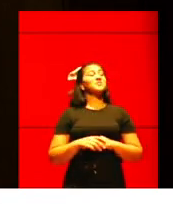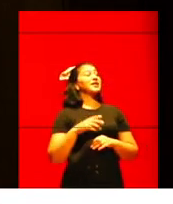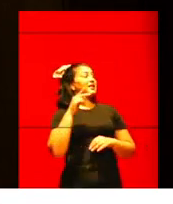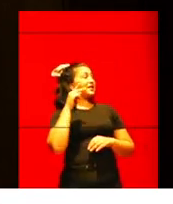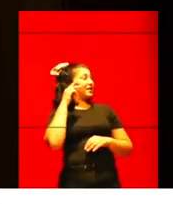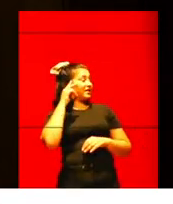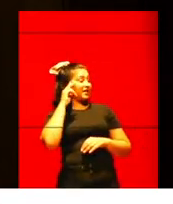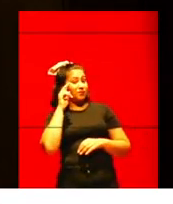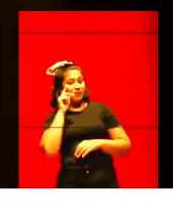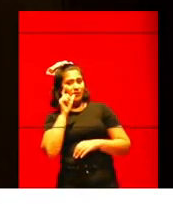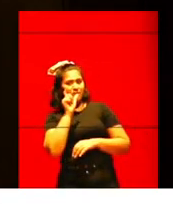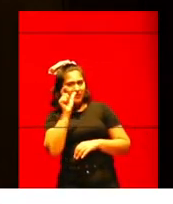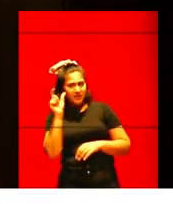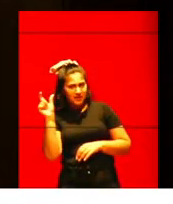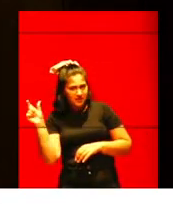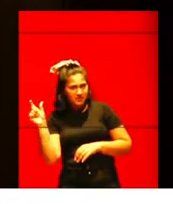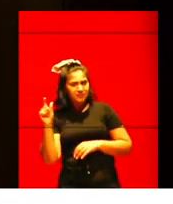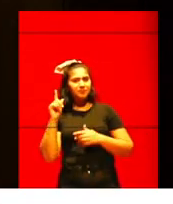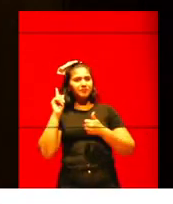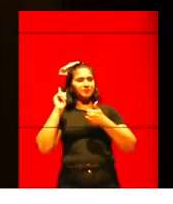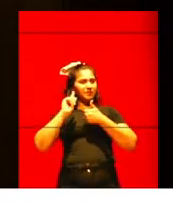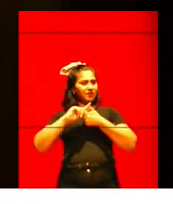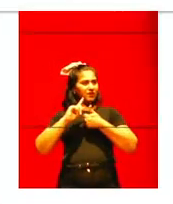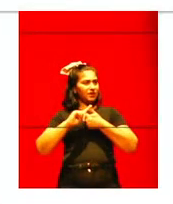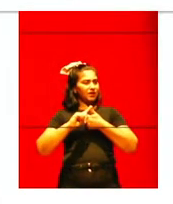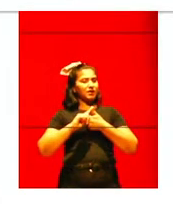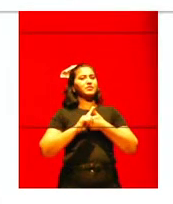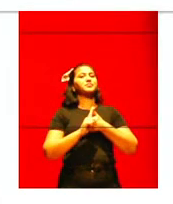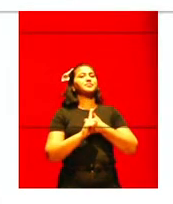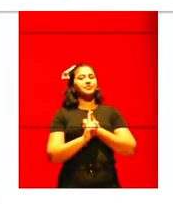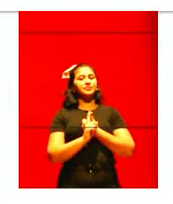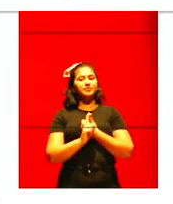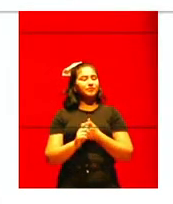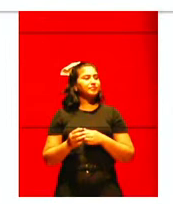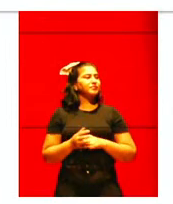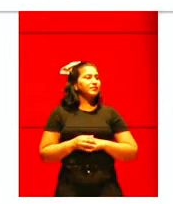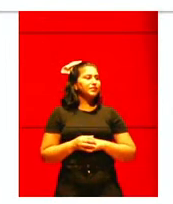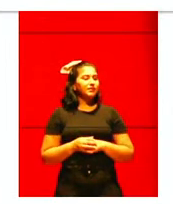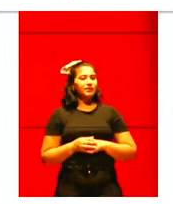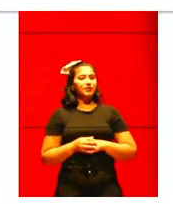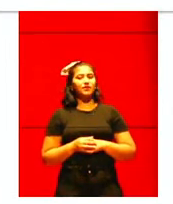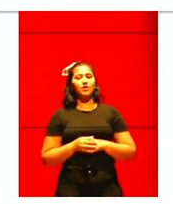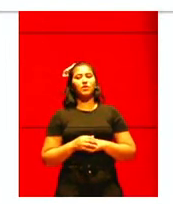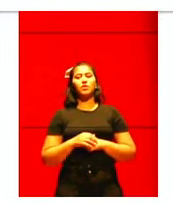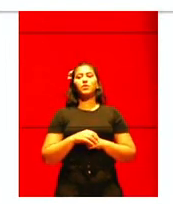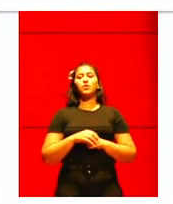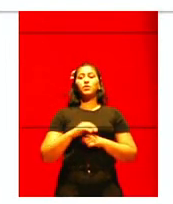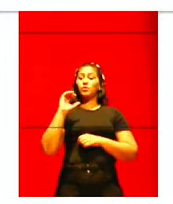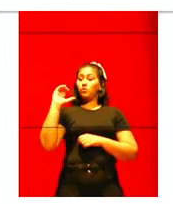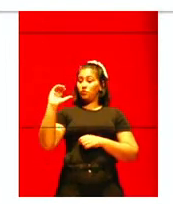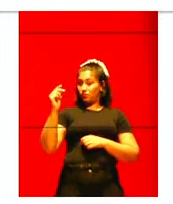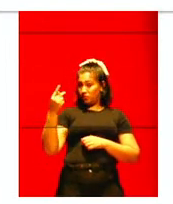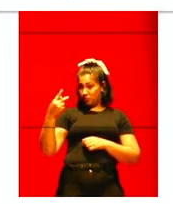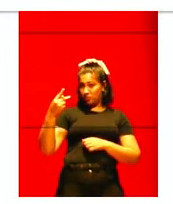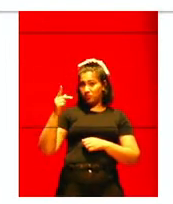Relembrando a nomenclatura um pouquinho, bora lá falar, bem bonito. Um carbono é o quê?